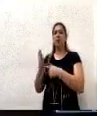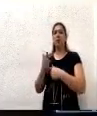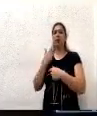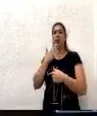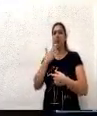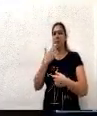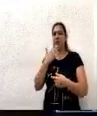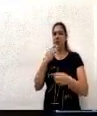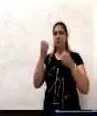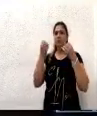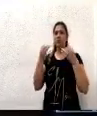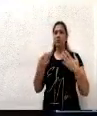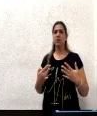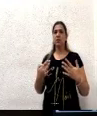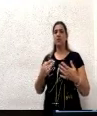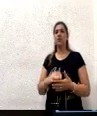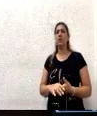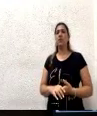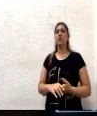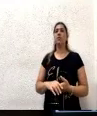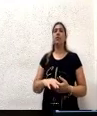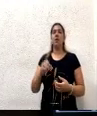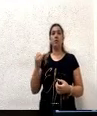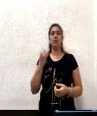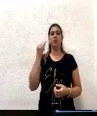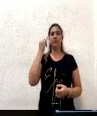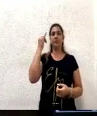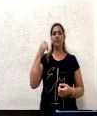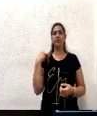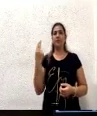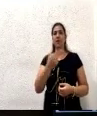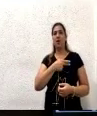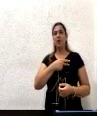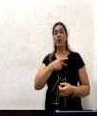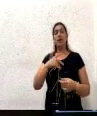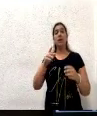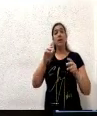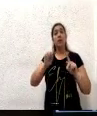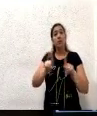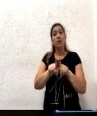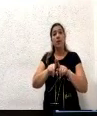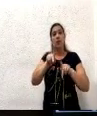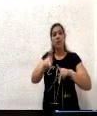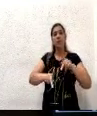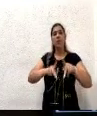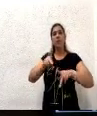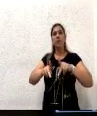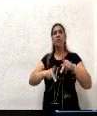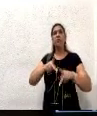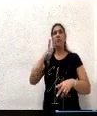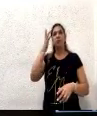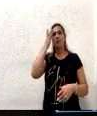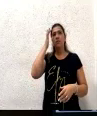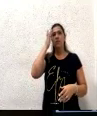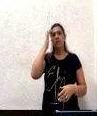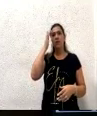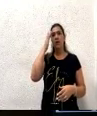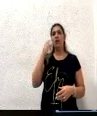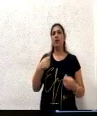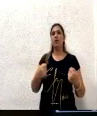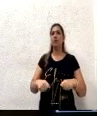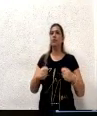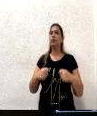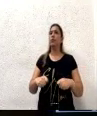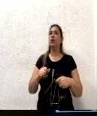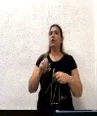pedidos, explicando. Isso é importante, eu creio que a população deve estar ouvindo e que nós podemos passar